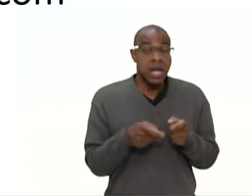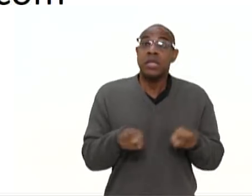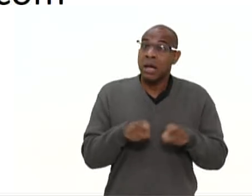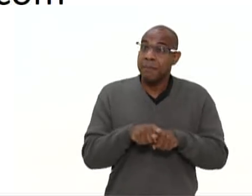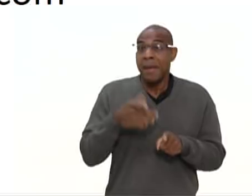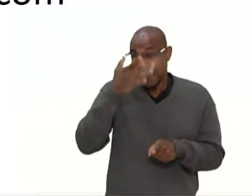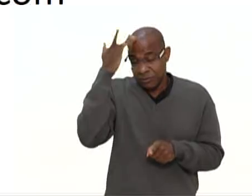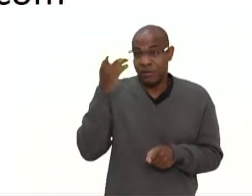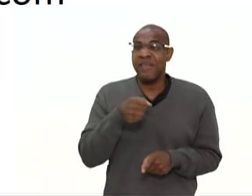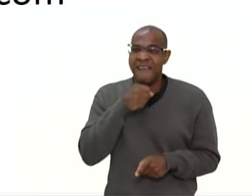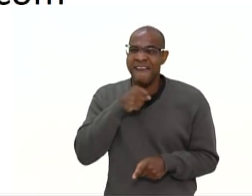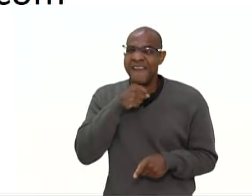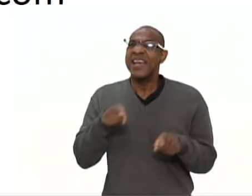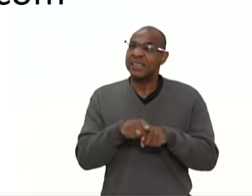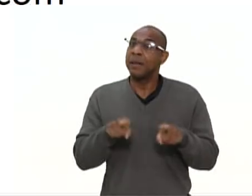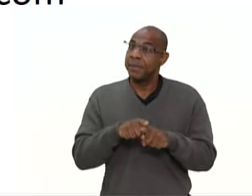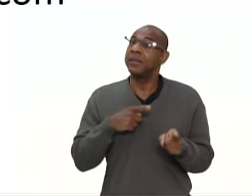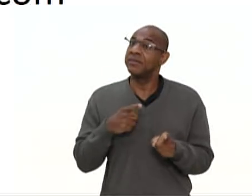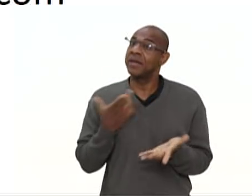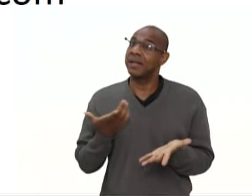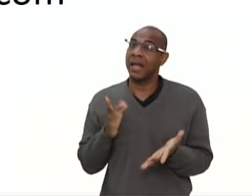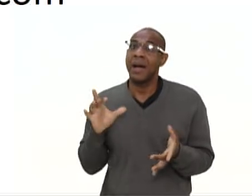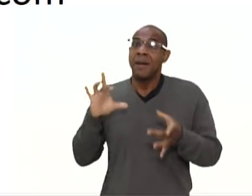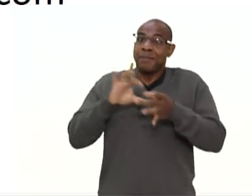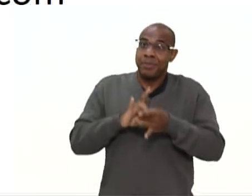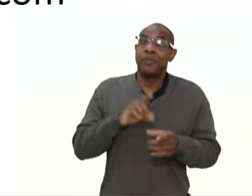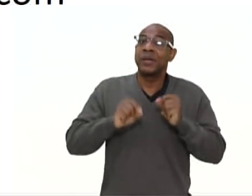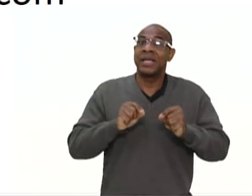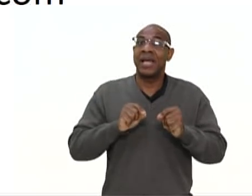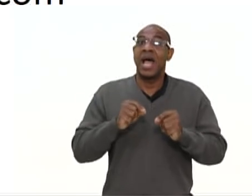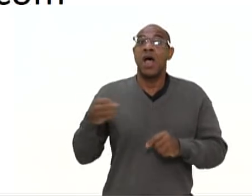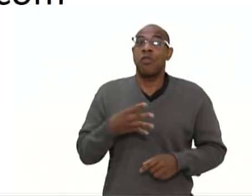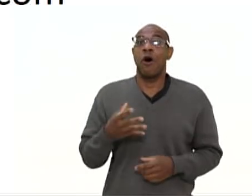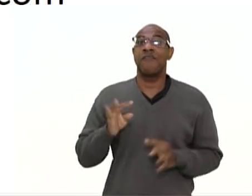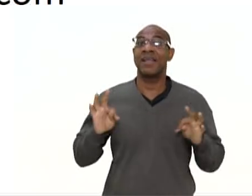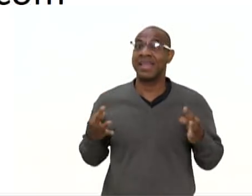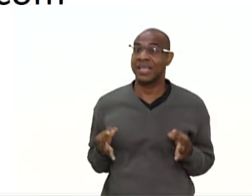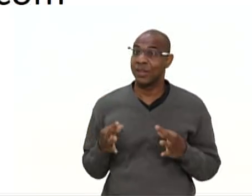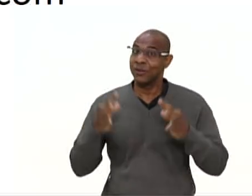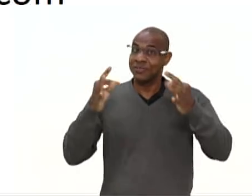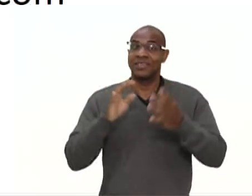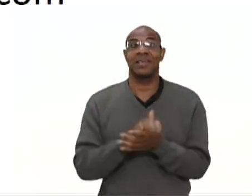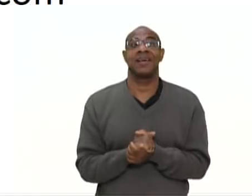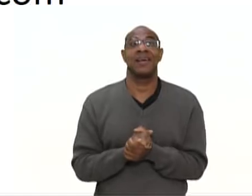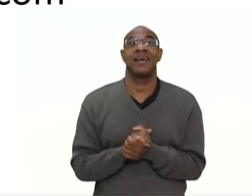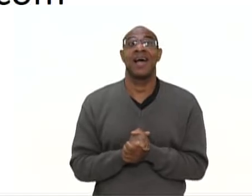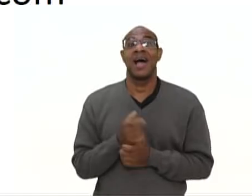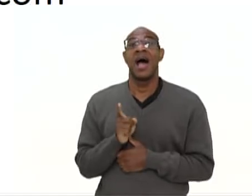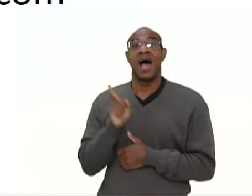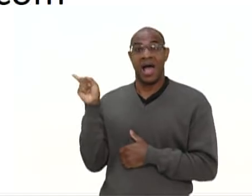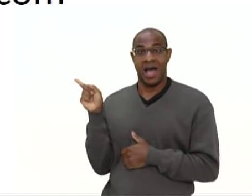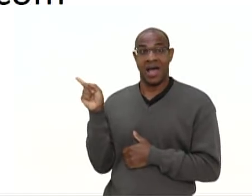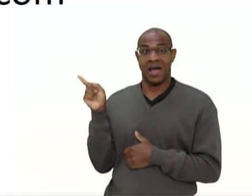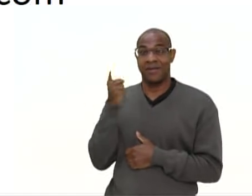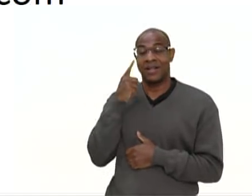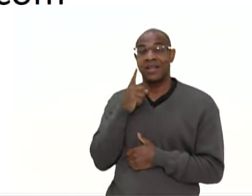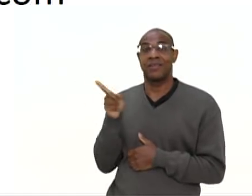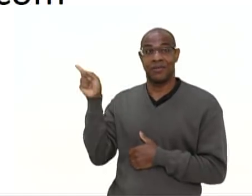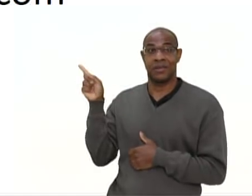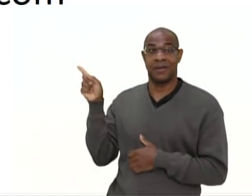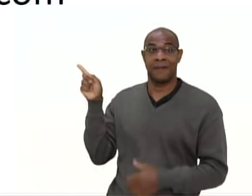idosos estão aderindo à nova tecnologia. Acredito, opinião da autora. Aqui, vocês viram aqui